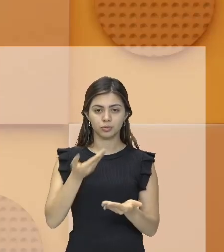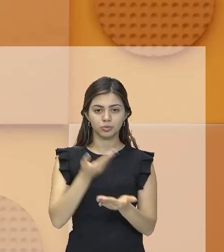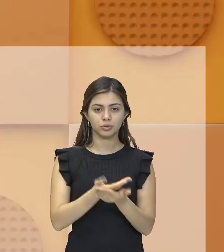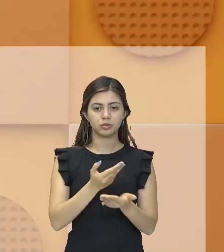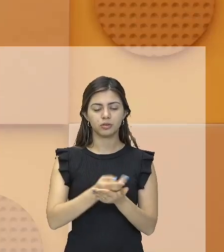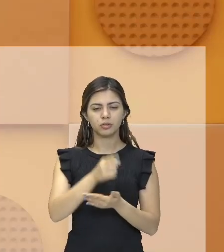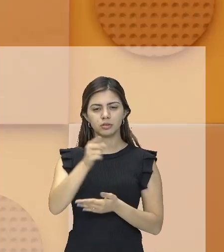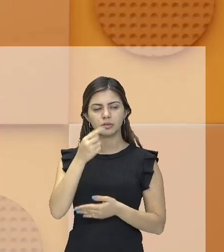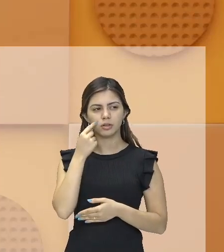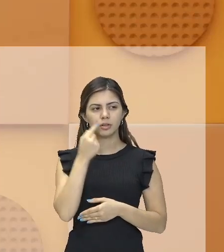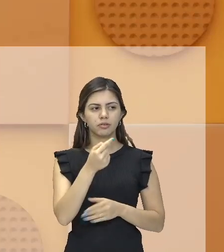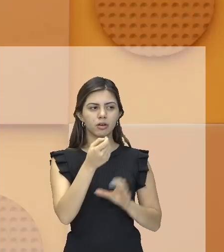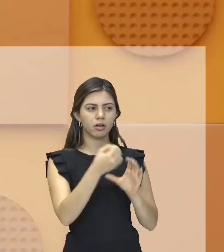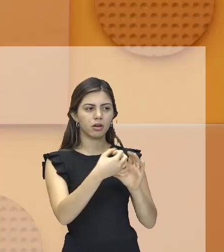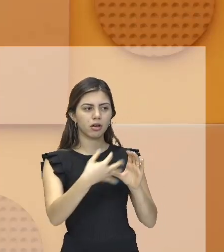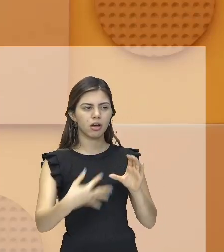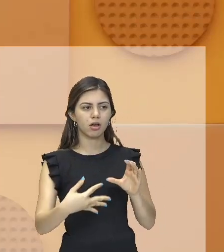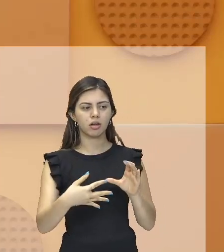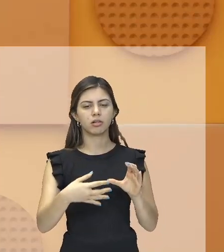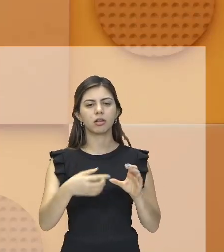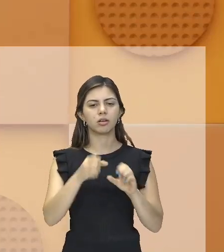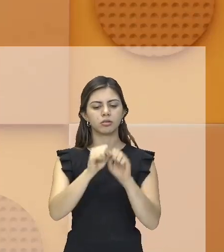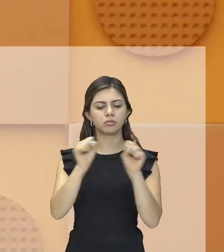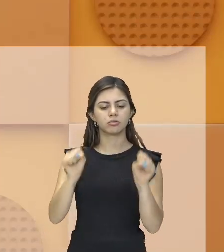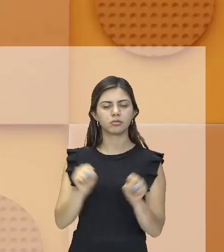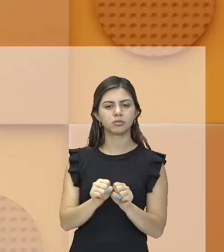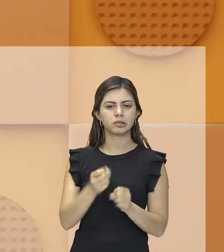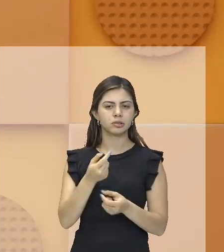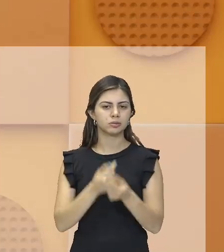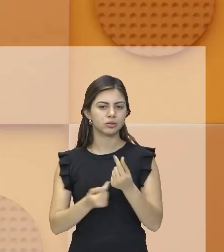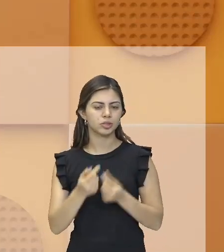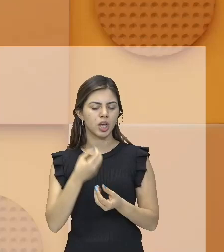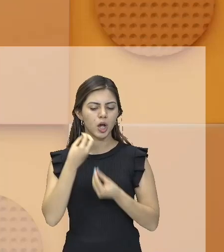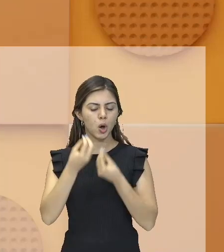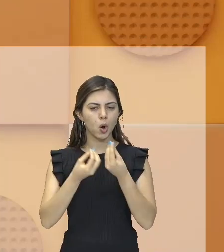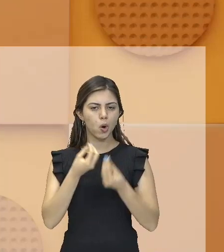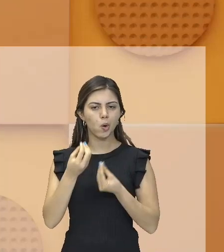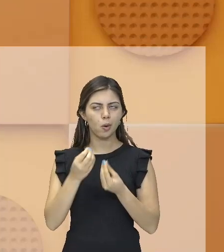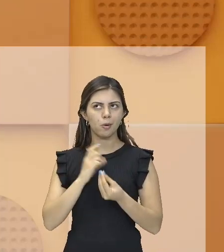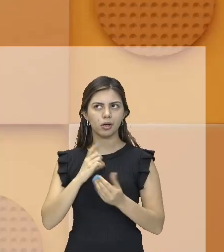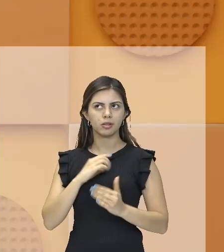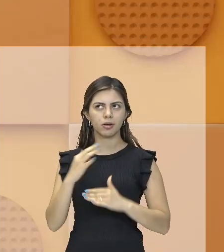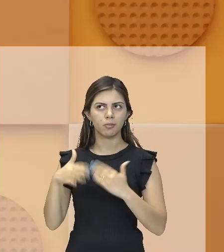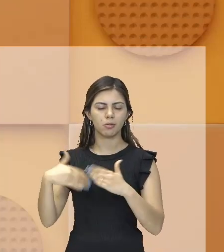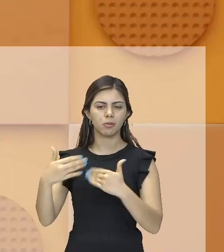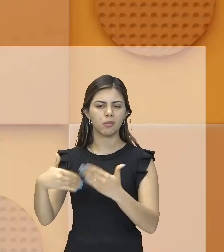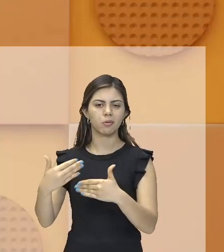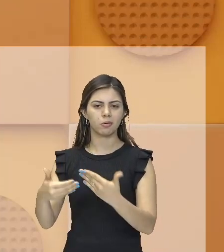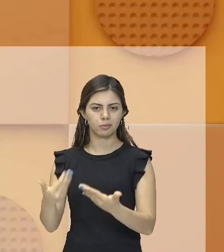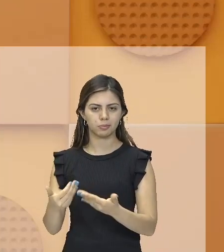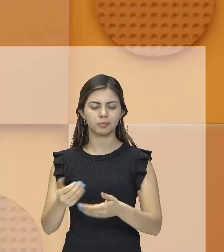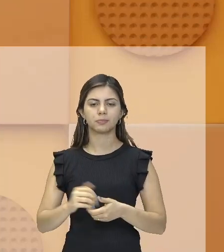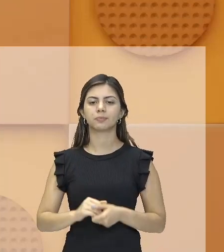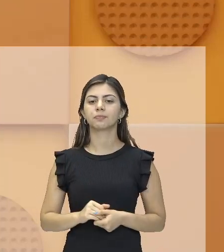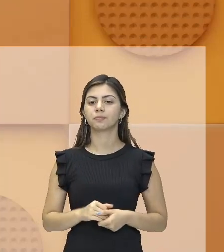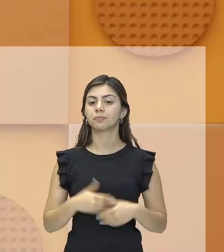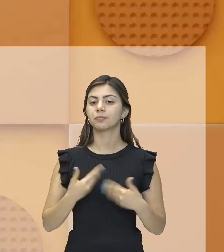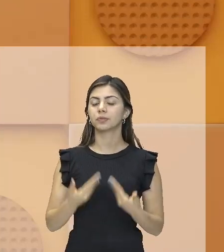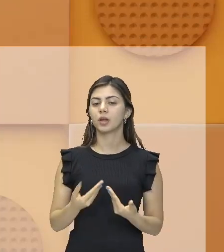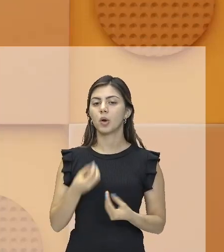as características do mercantilismo, como é que se deu a sua evolução, como é que vai se dar ali a